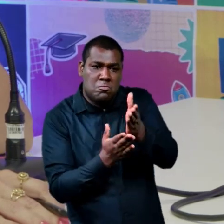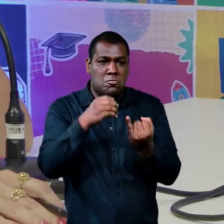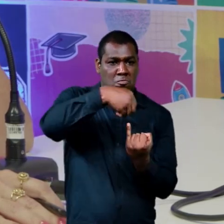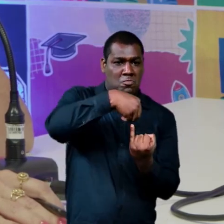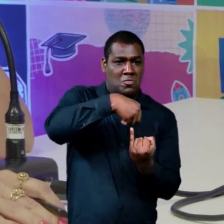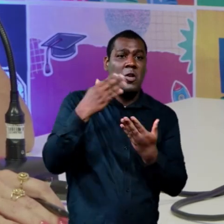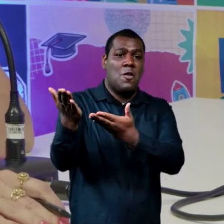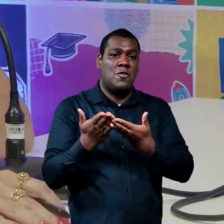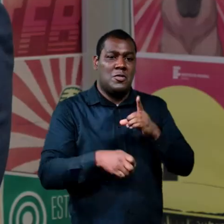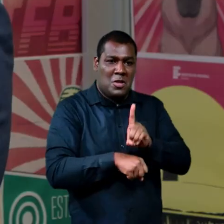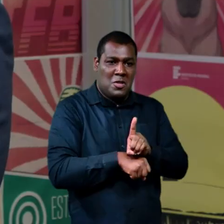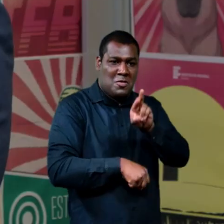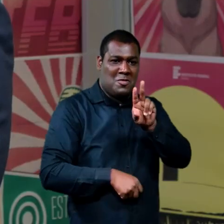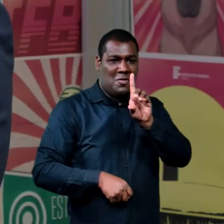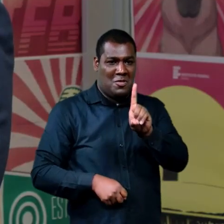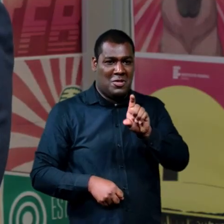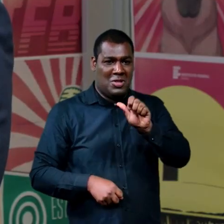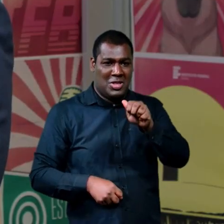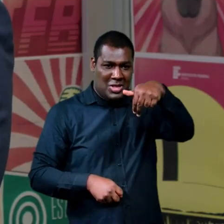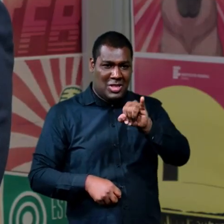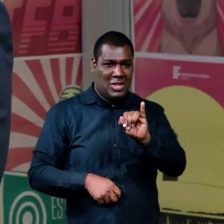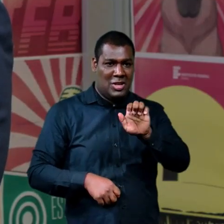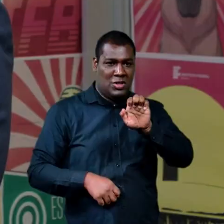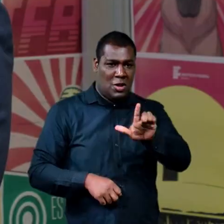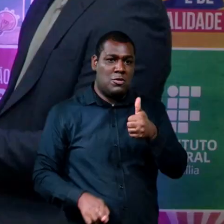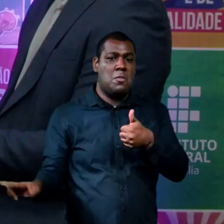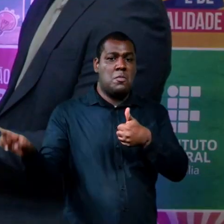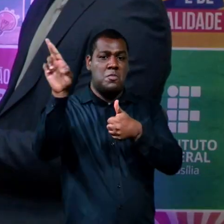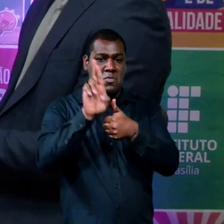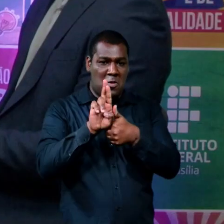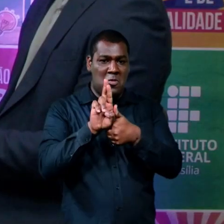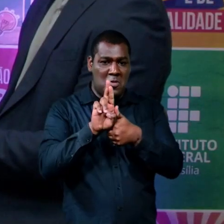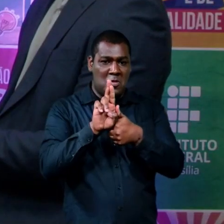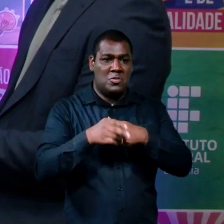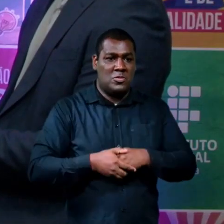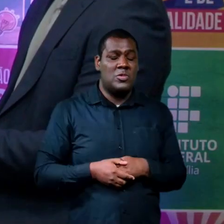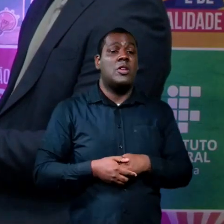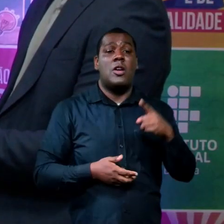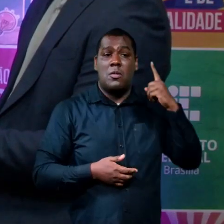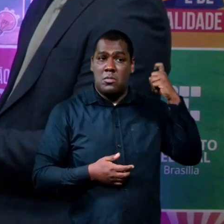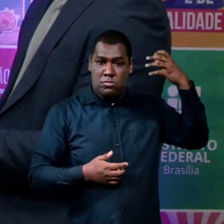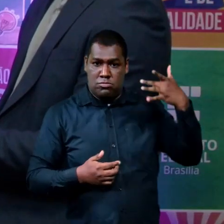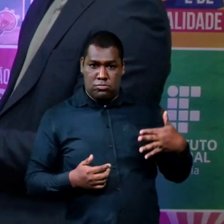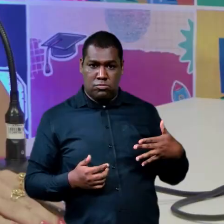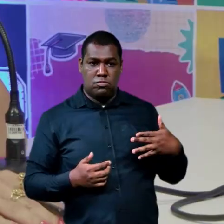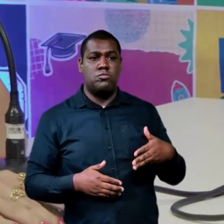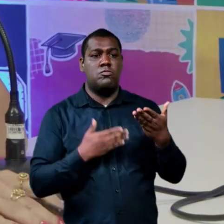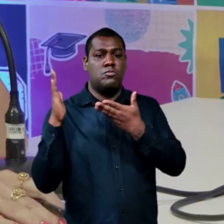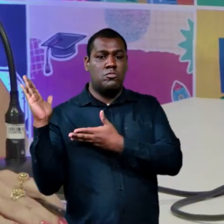aqui com o Dr. Daniel Catelli, procurador federal. Antes de iniciarmos, eu vou fazer minha audiodescrição. Sou uma